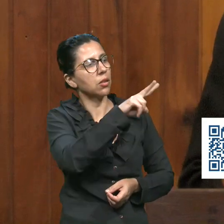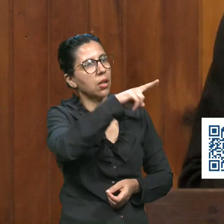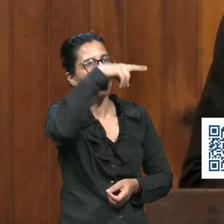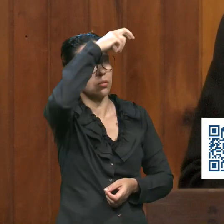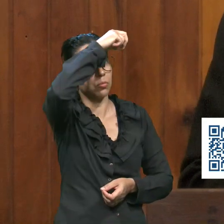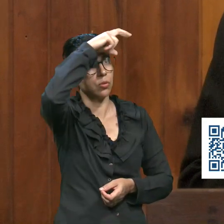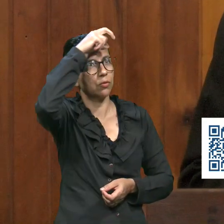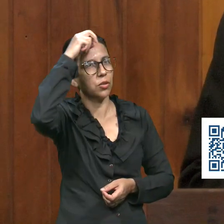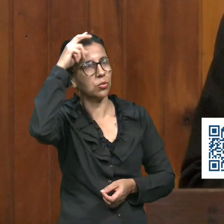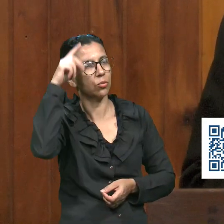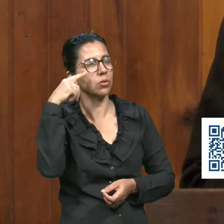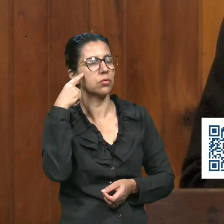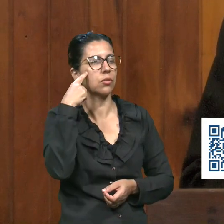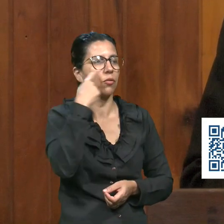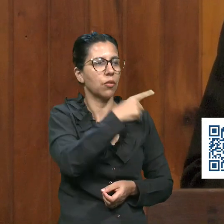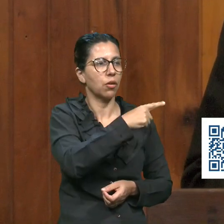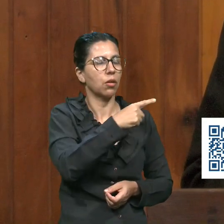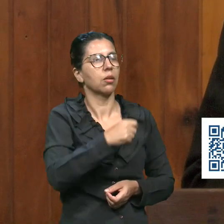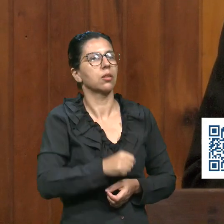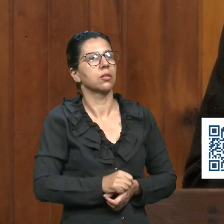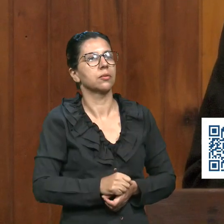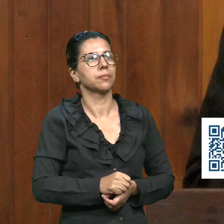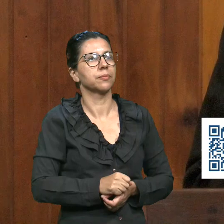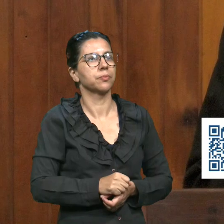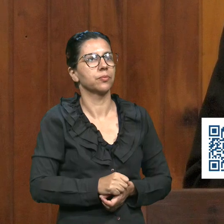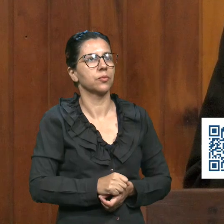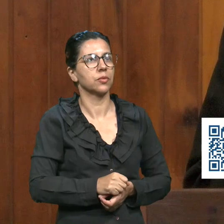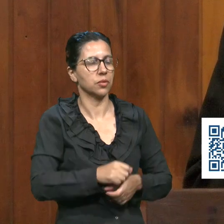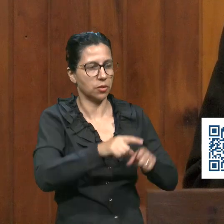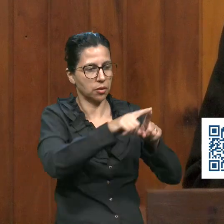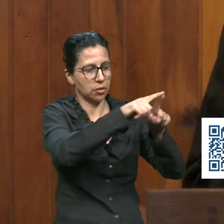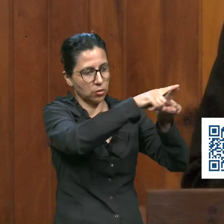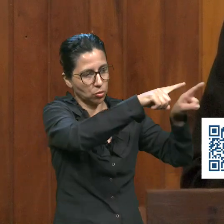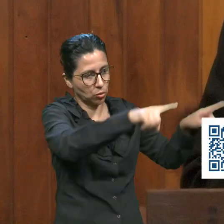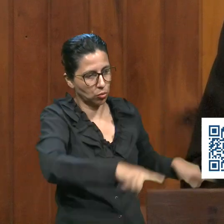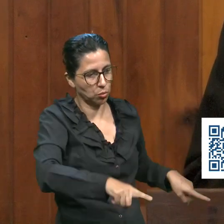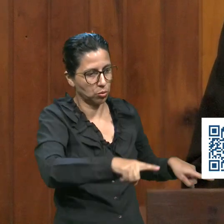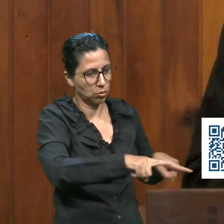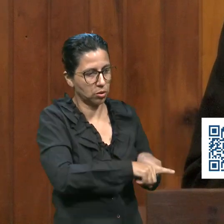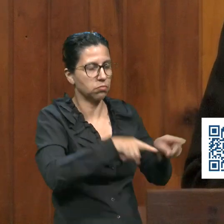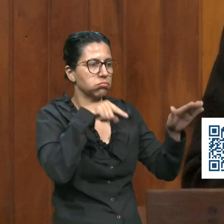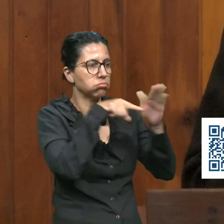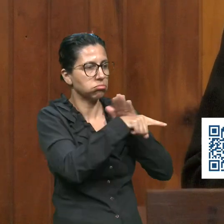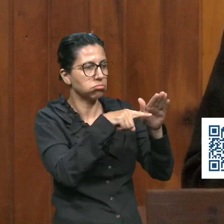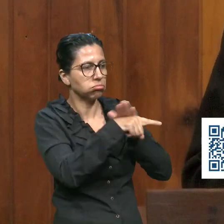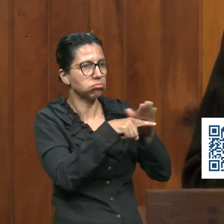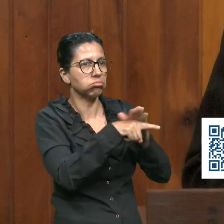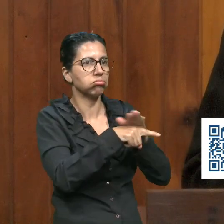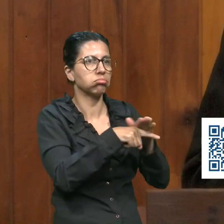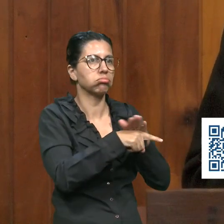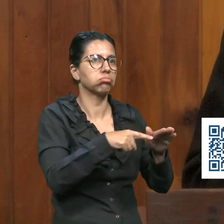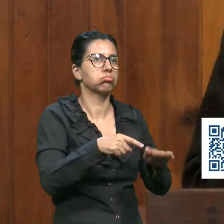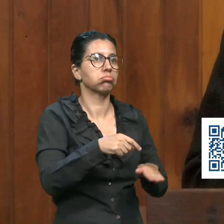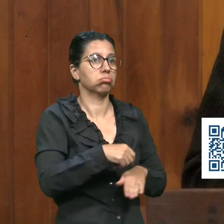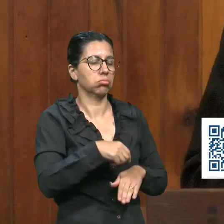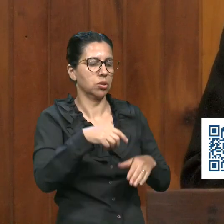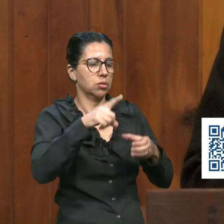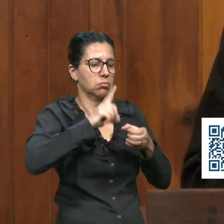para poder resolver meus problemas. Esse setor de divisão fiscal, onde ficam os procuradores do município de